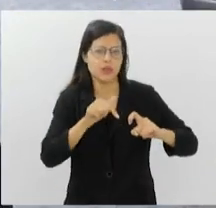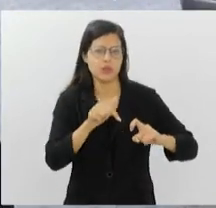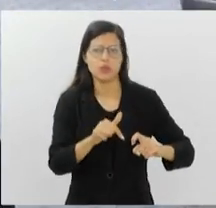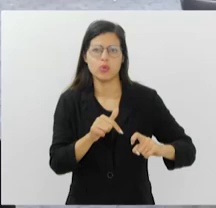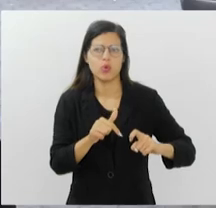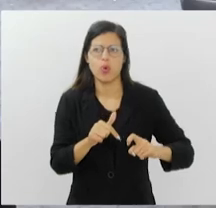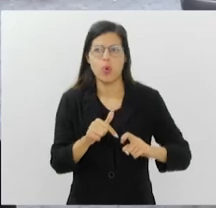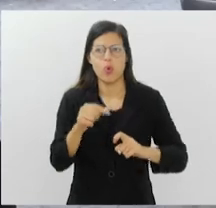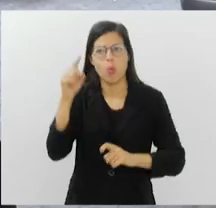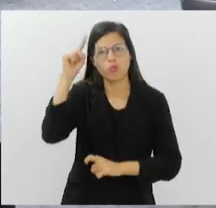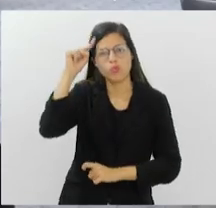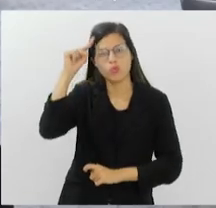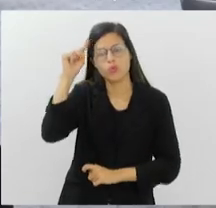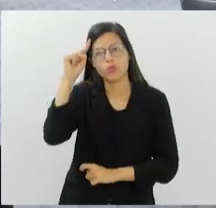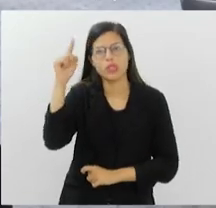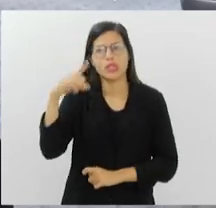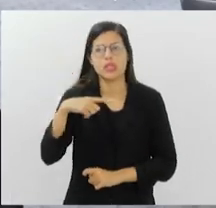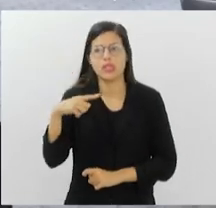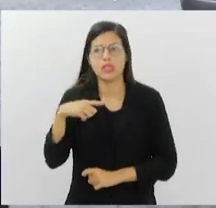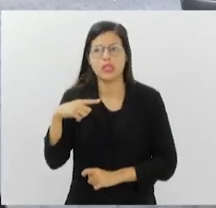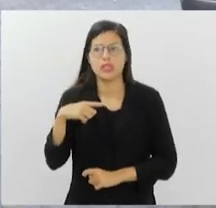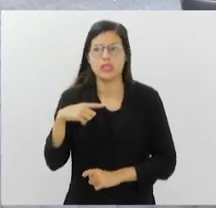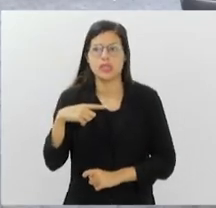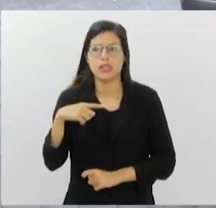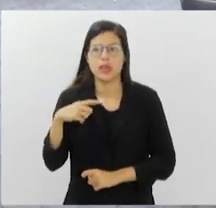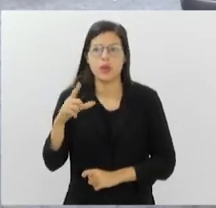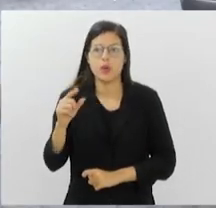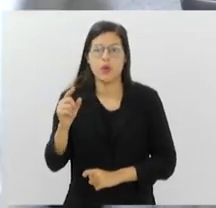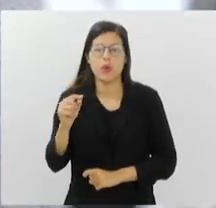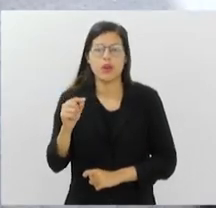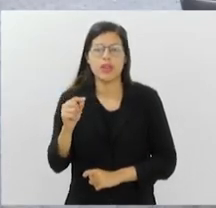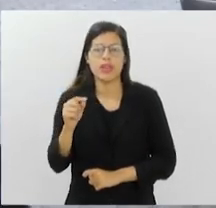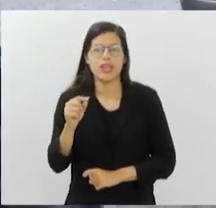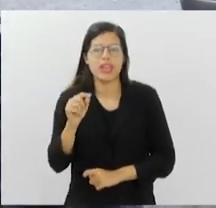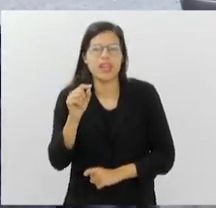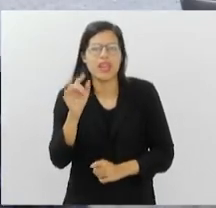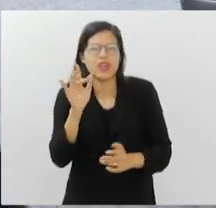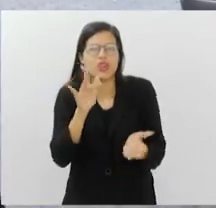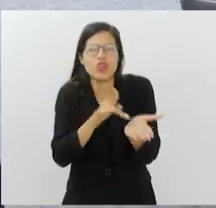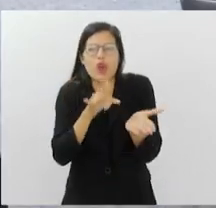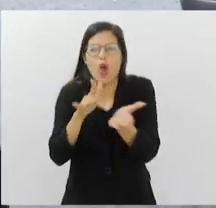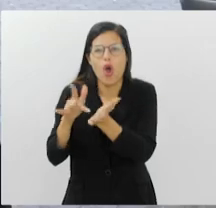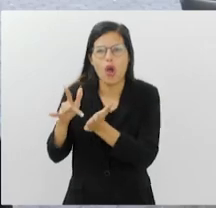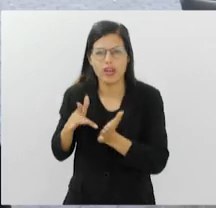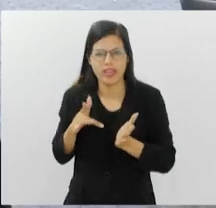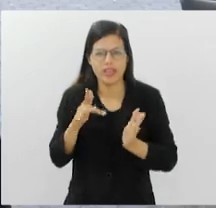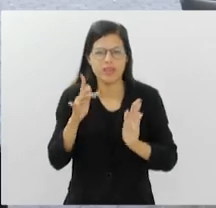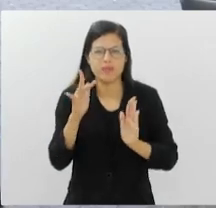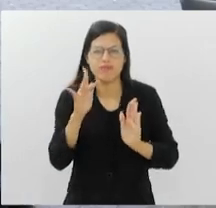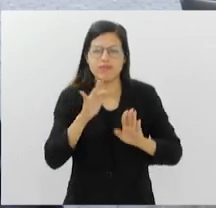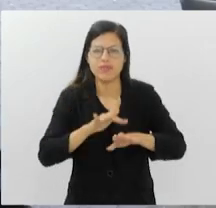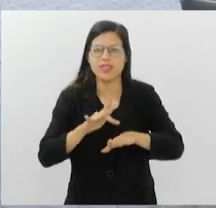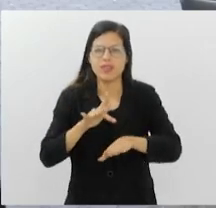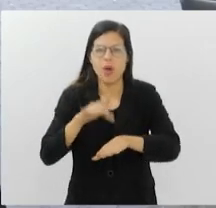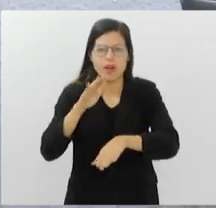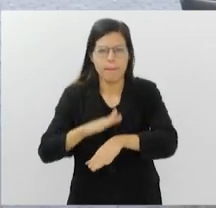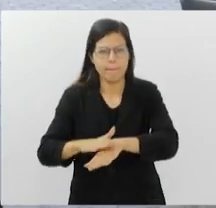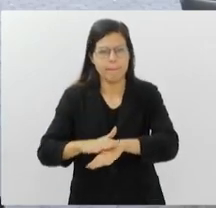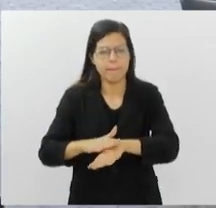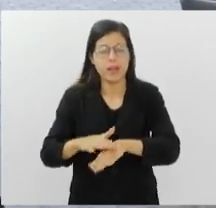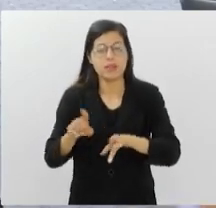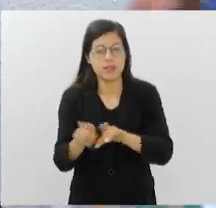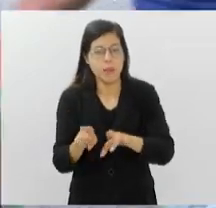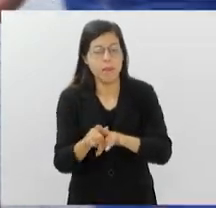dia a dia tem uma atividade de pele-pele, mucosa-mucosa, da mulher grávida que contaminada pode